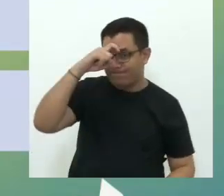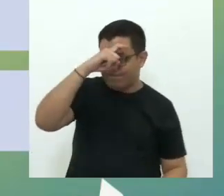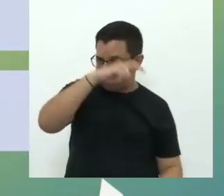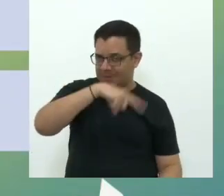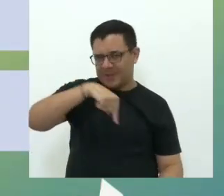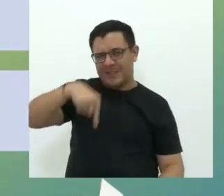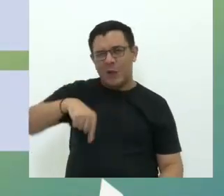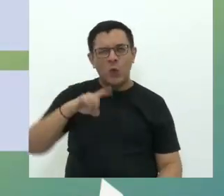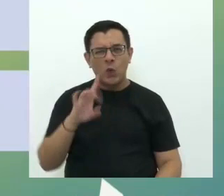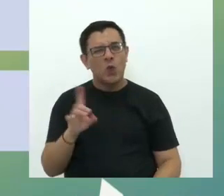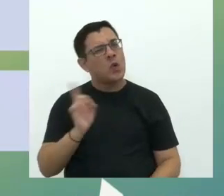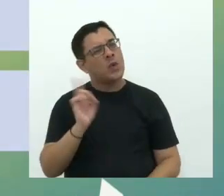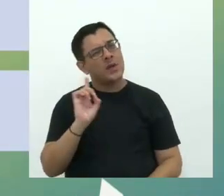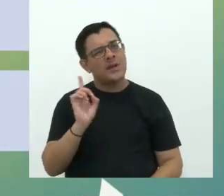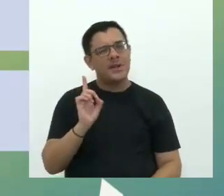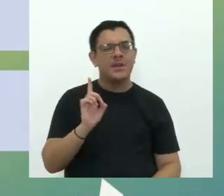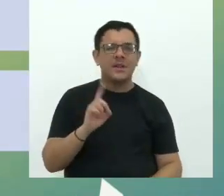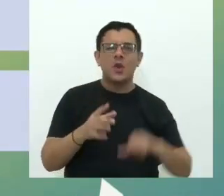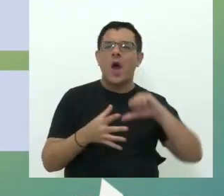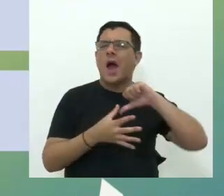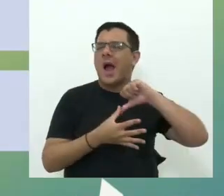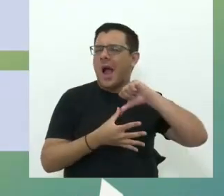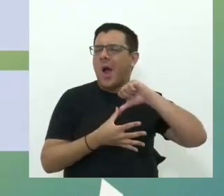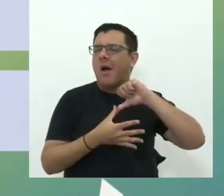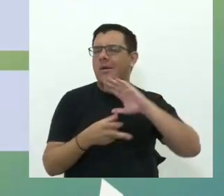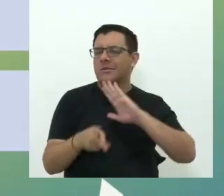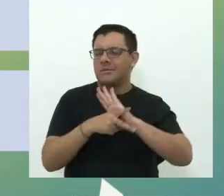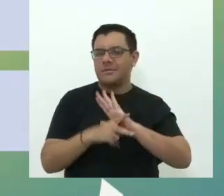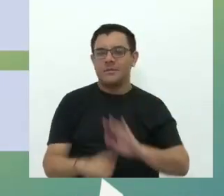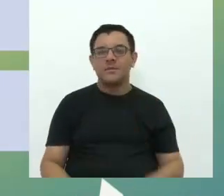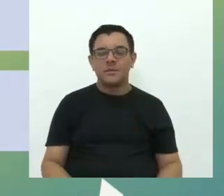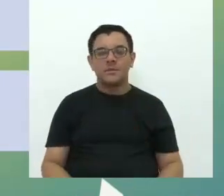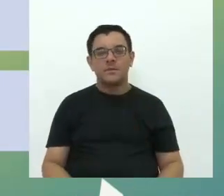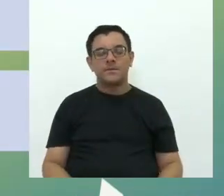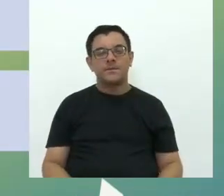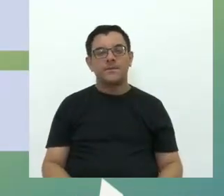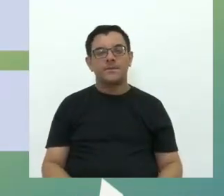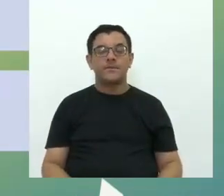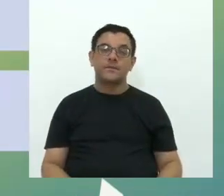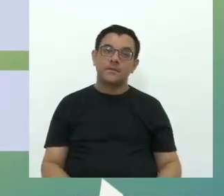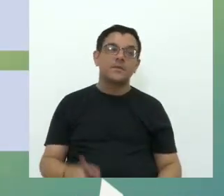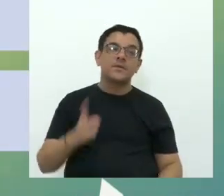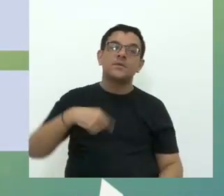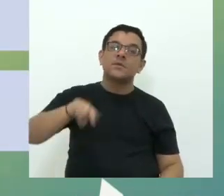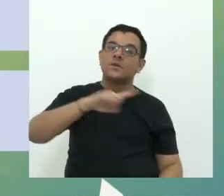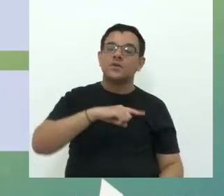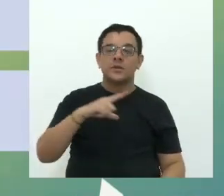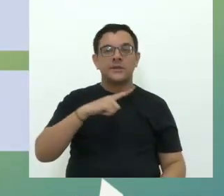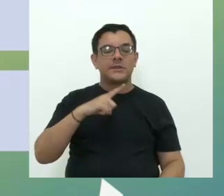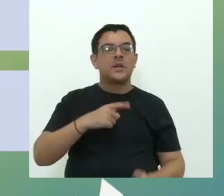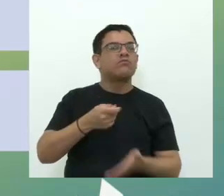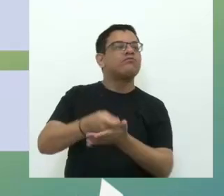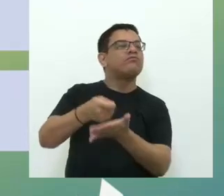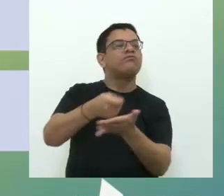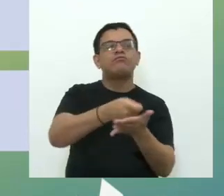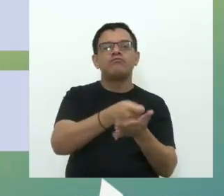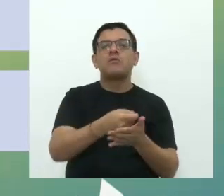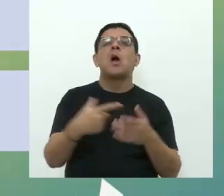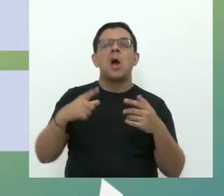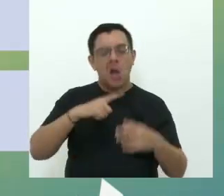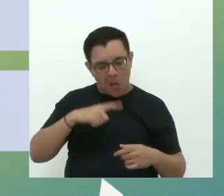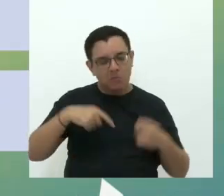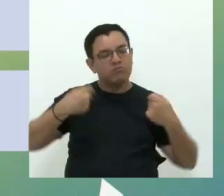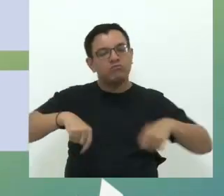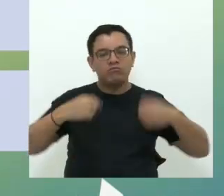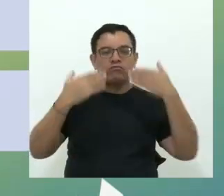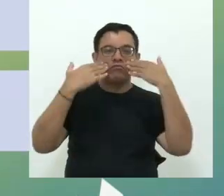aqui não eu acho que é mais uma questão latino-americana até porque a gente exige bastante transparência do processo eleitoral e